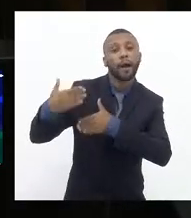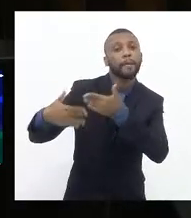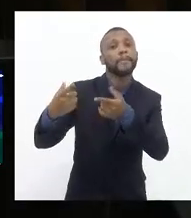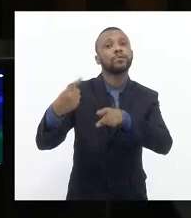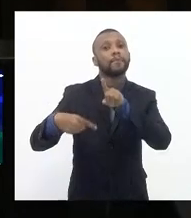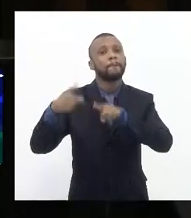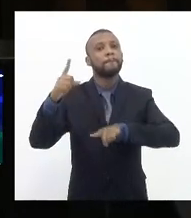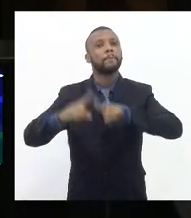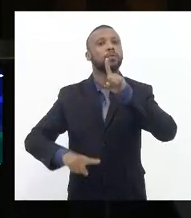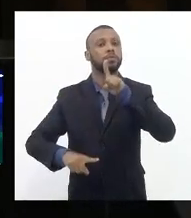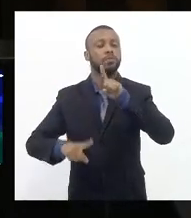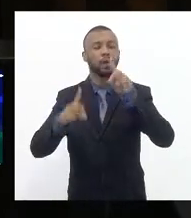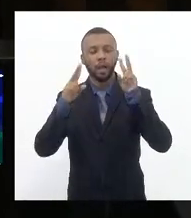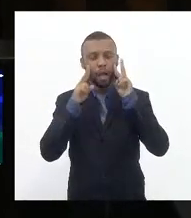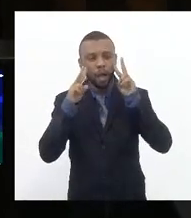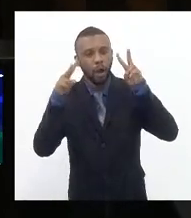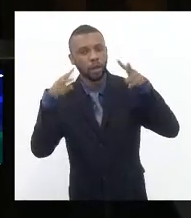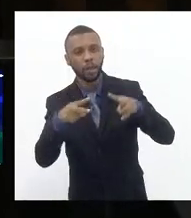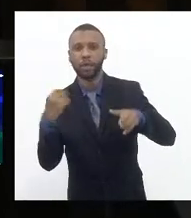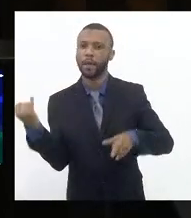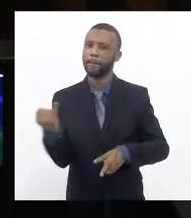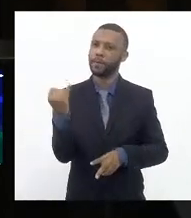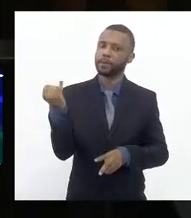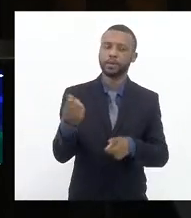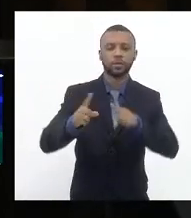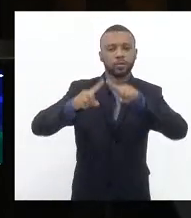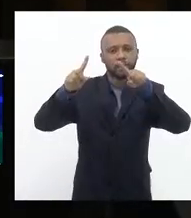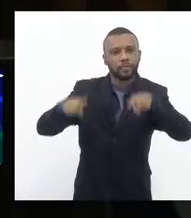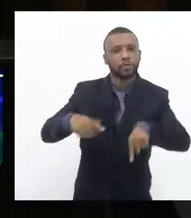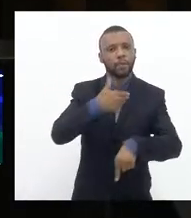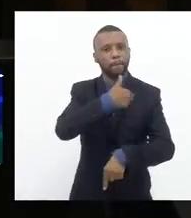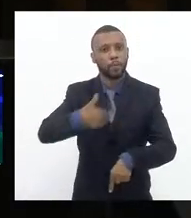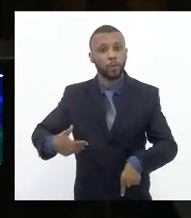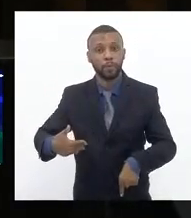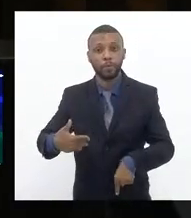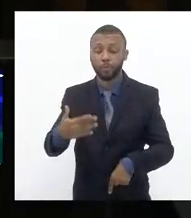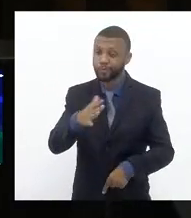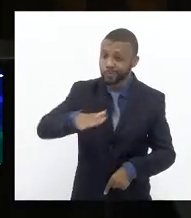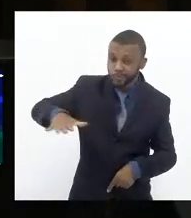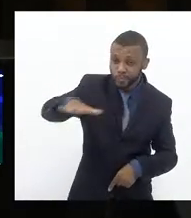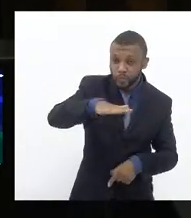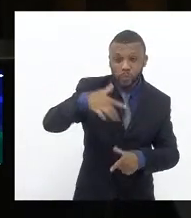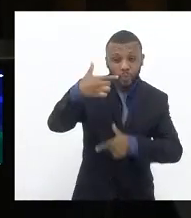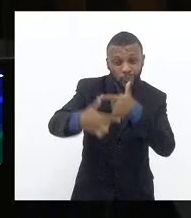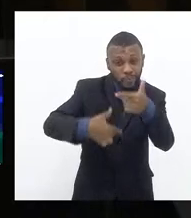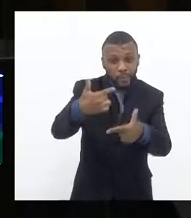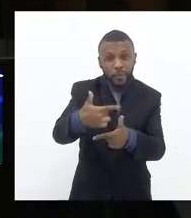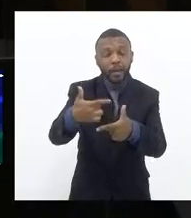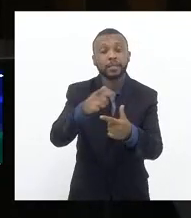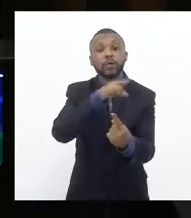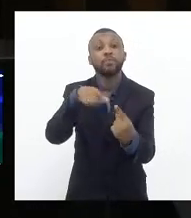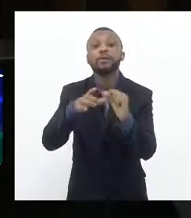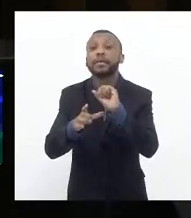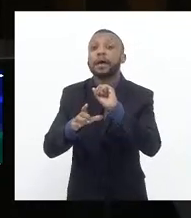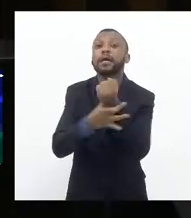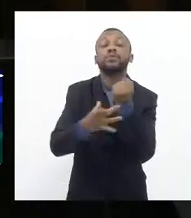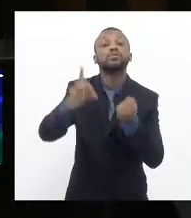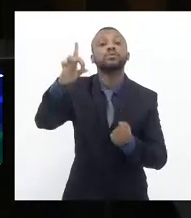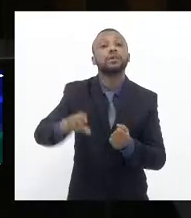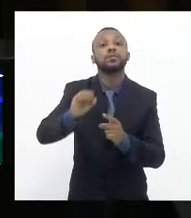reconhecendo a importância dos seus servidores públicos, dos serviços públicos que garantem os direitos sociais da